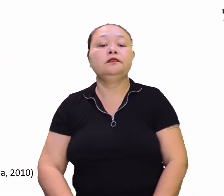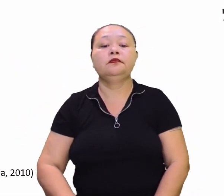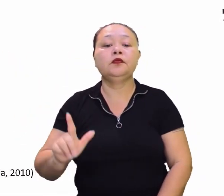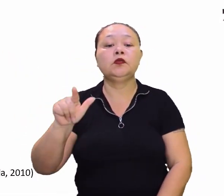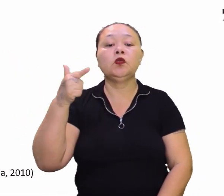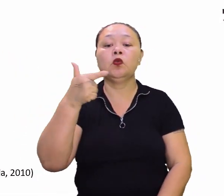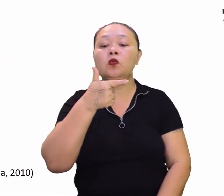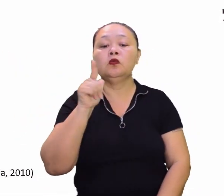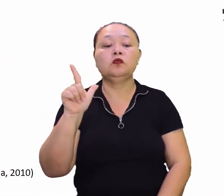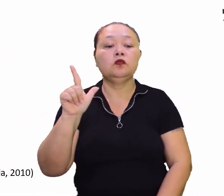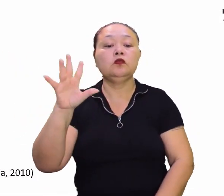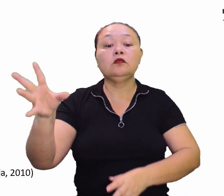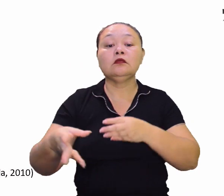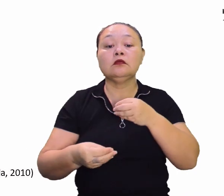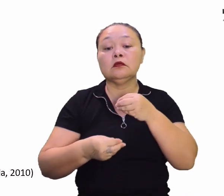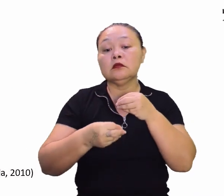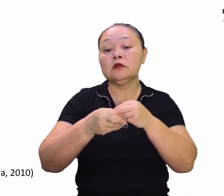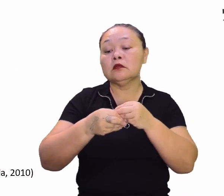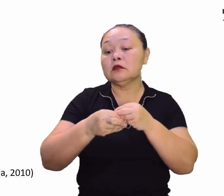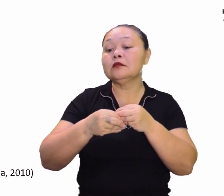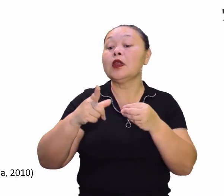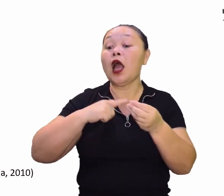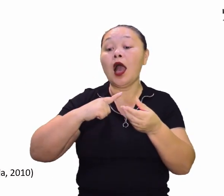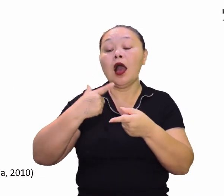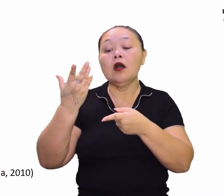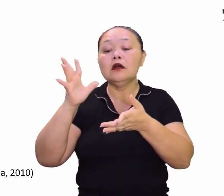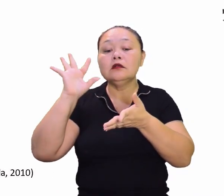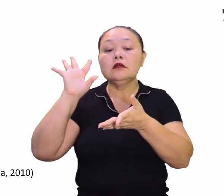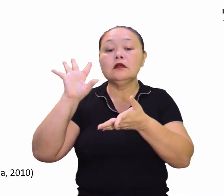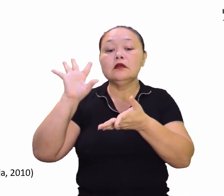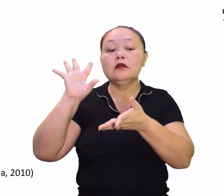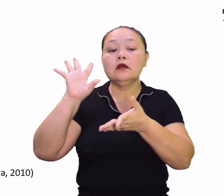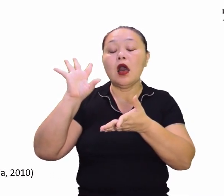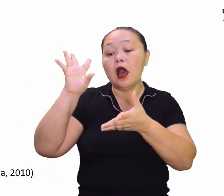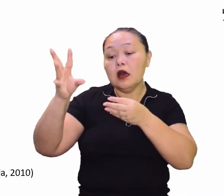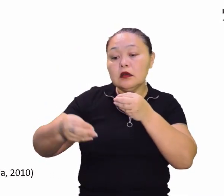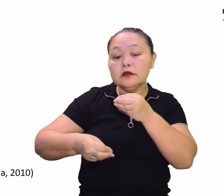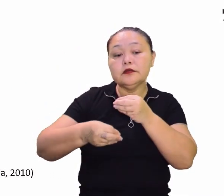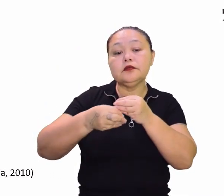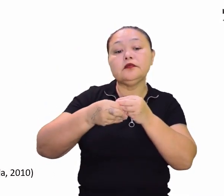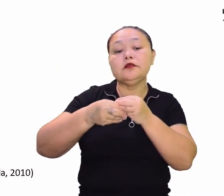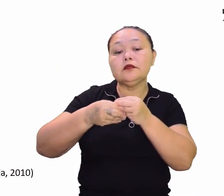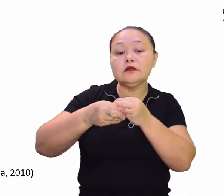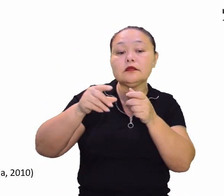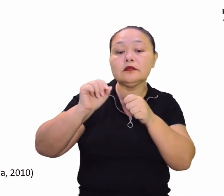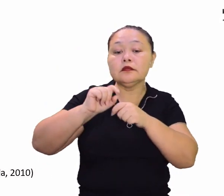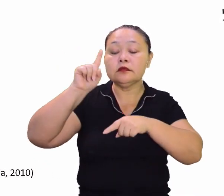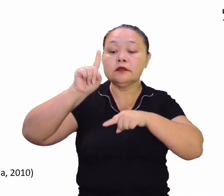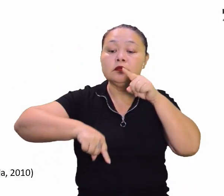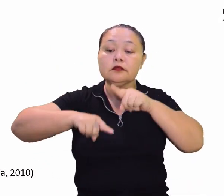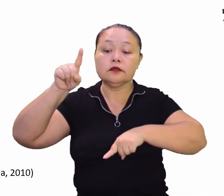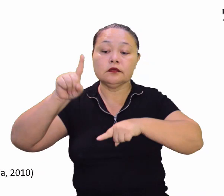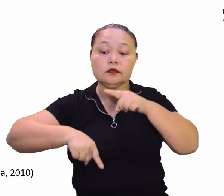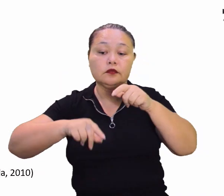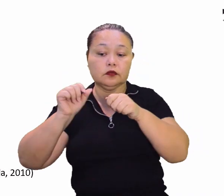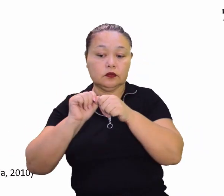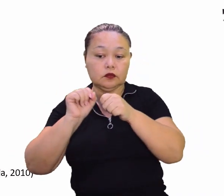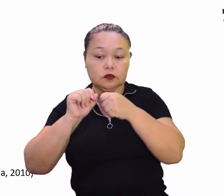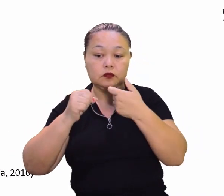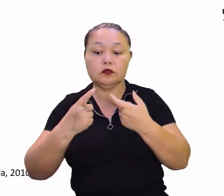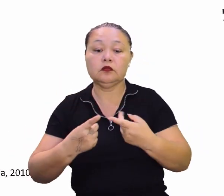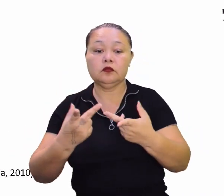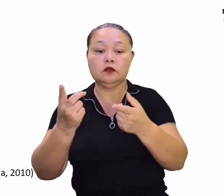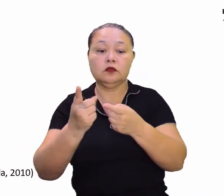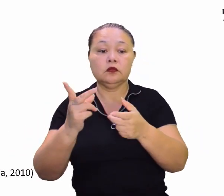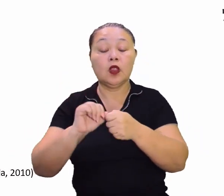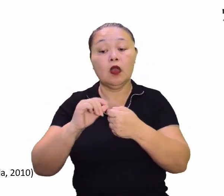Outra vantagem é o subsídio às exportações, que dificultou a concorrência de produtos estrangeiros,